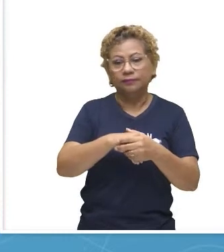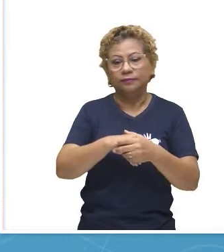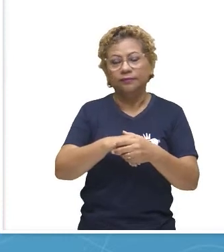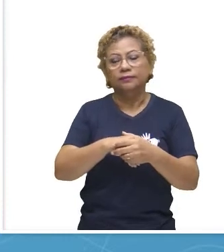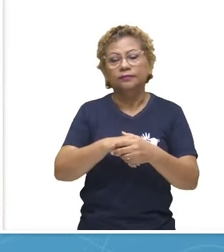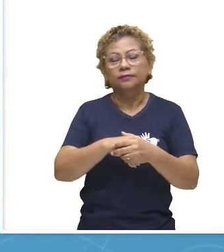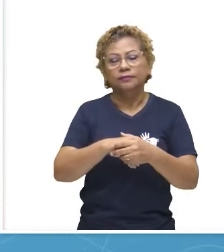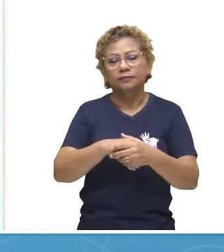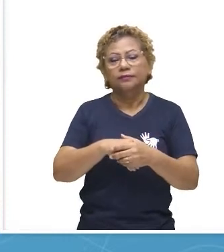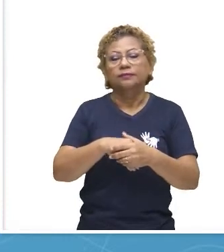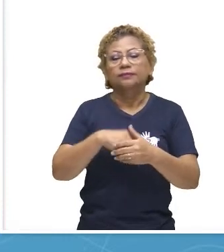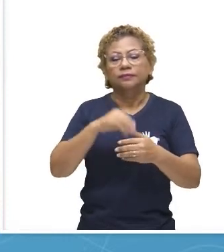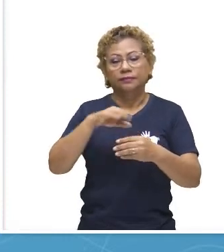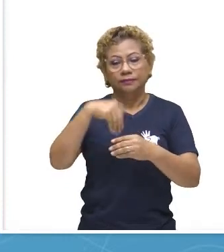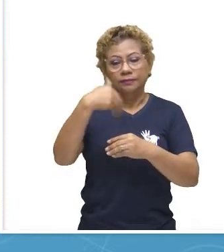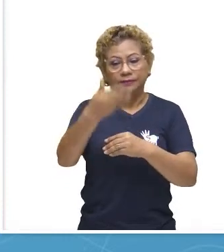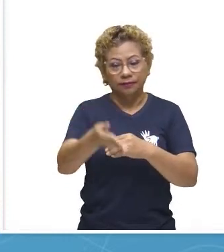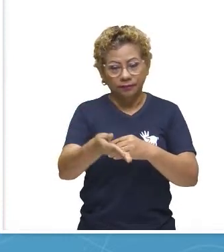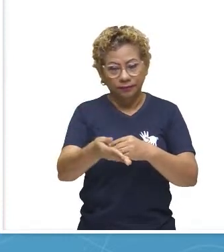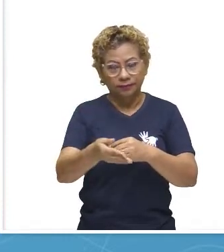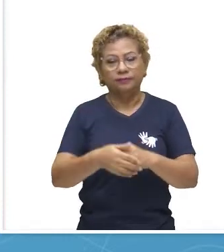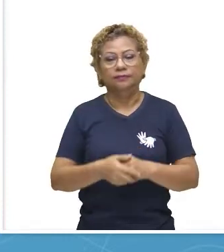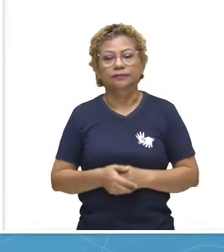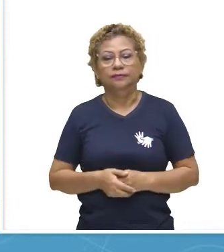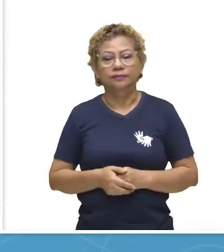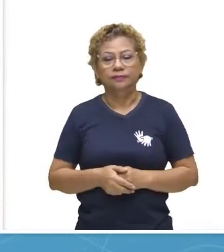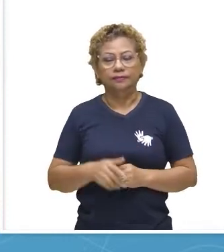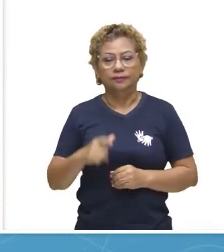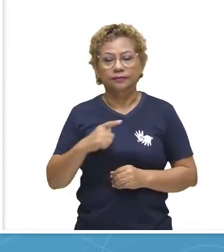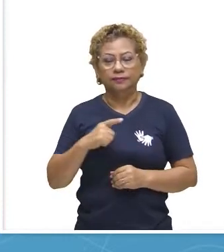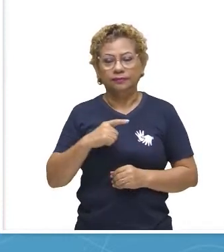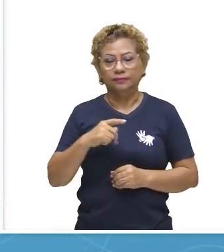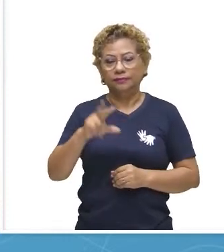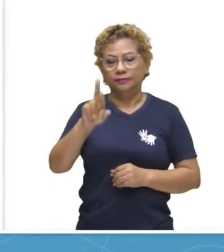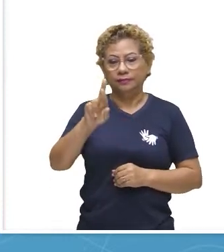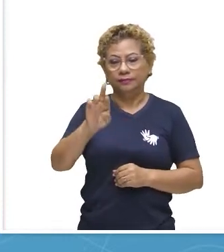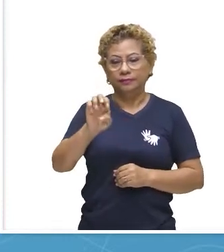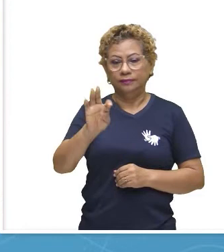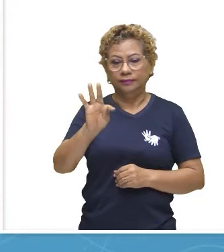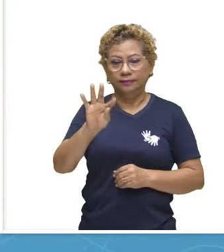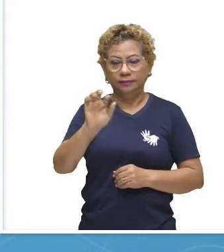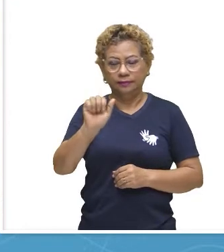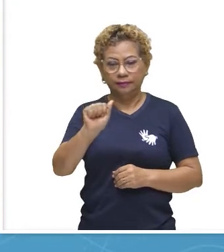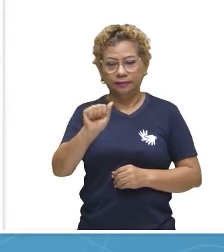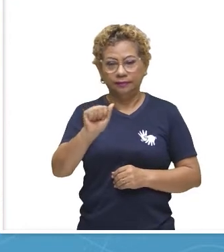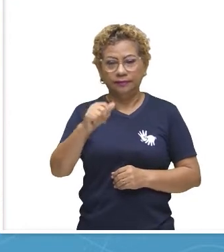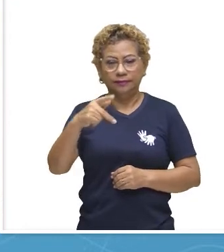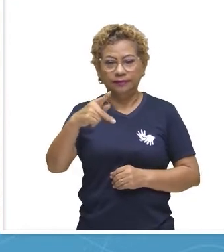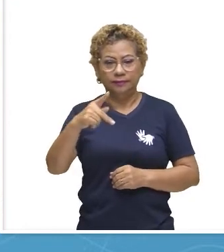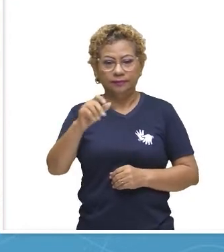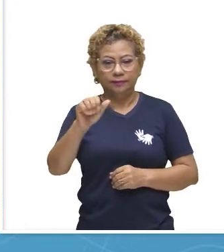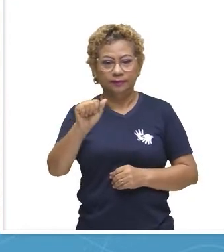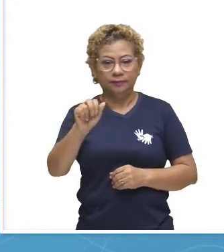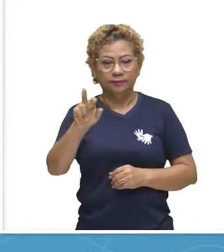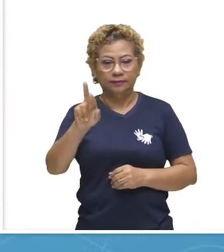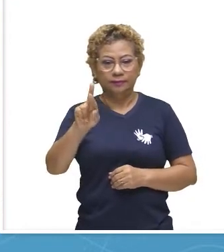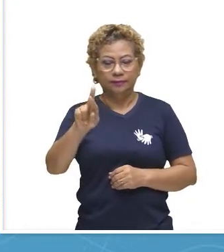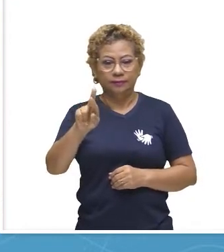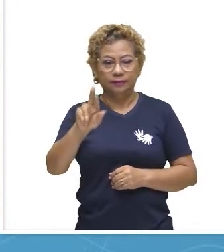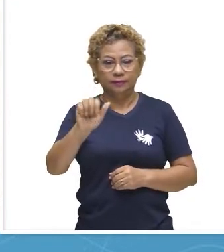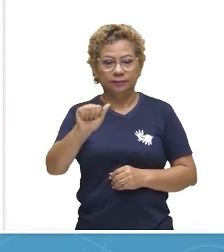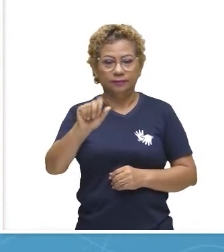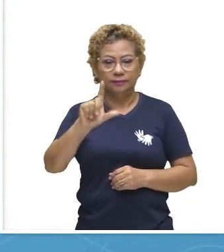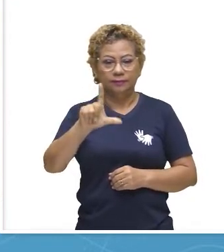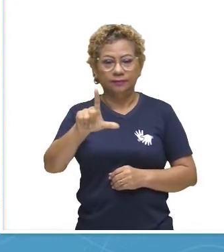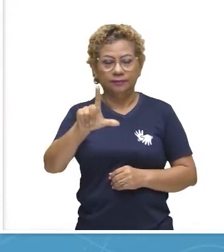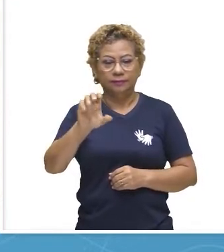em relação às retas paralelas. Olha aqui, tem uma reta paralela aqui e uma reta paralela aqui, né?